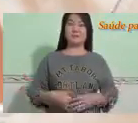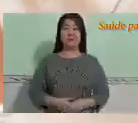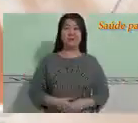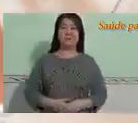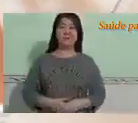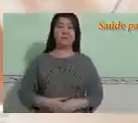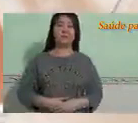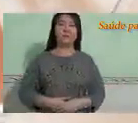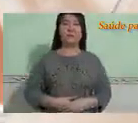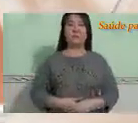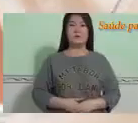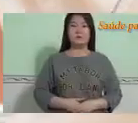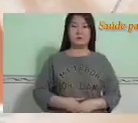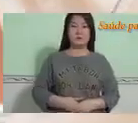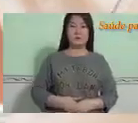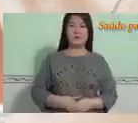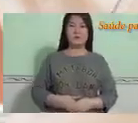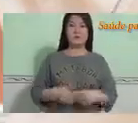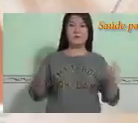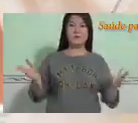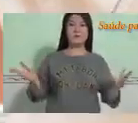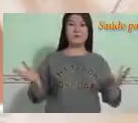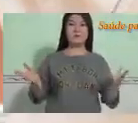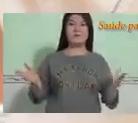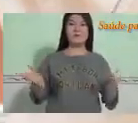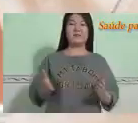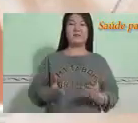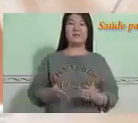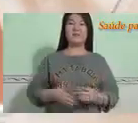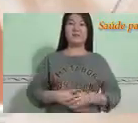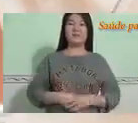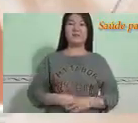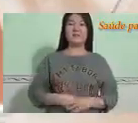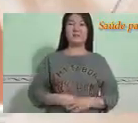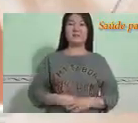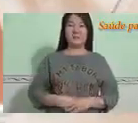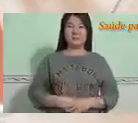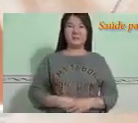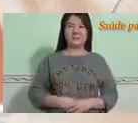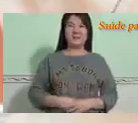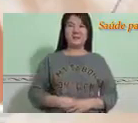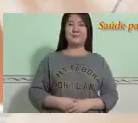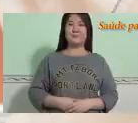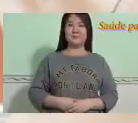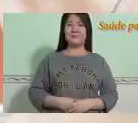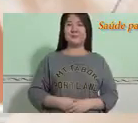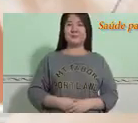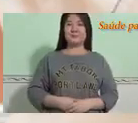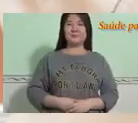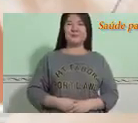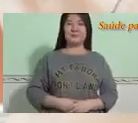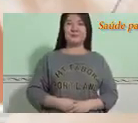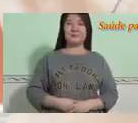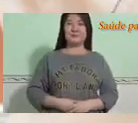Quando feita incorretamente, forte a depilação pode causar manchas ou queimaduras na região a tratar, devido ao